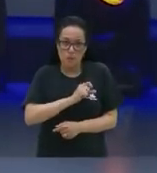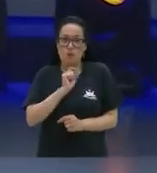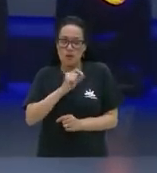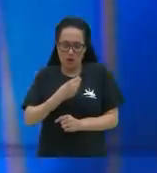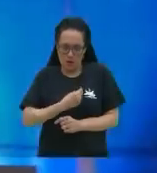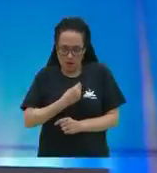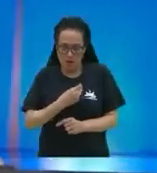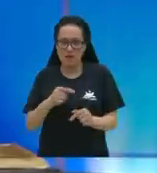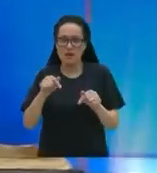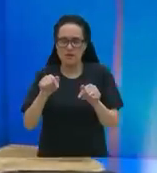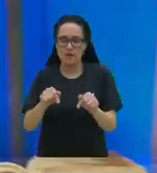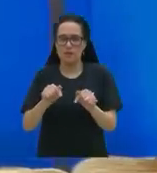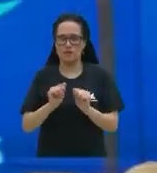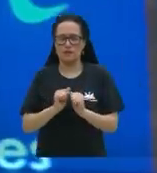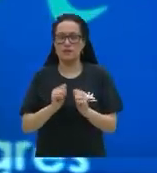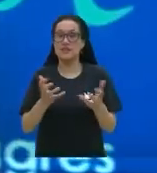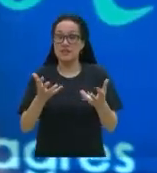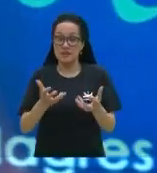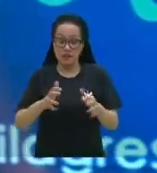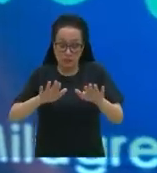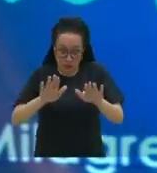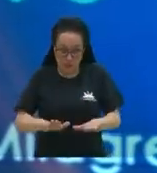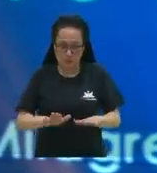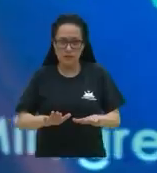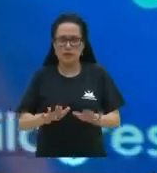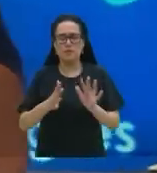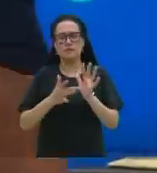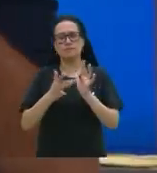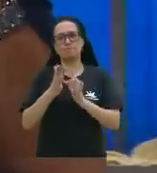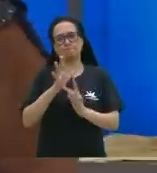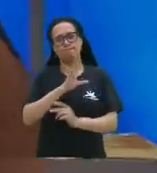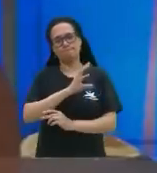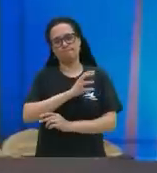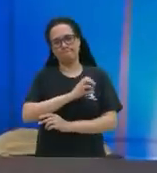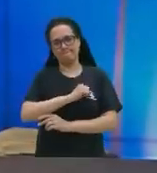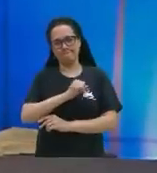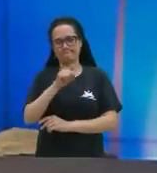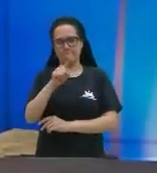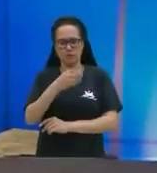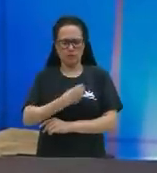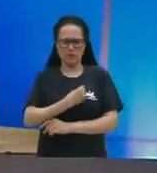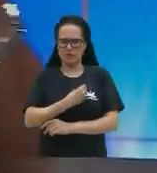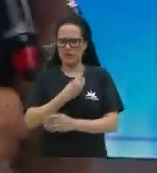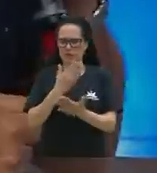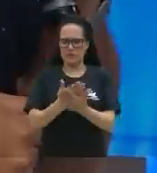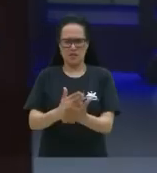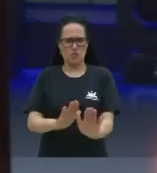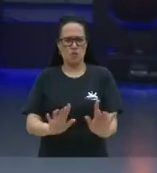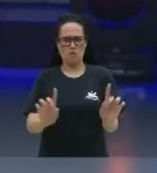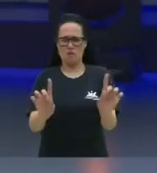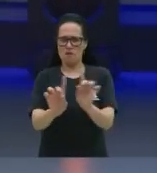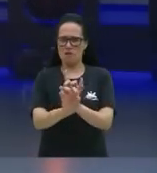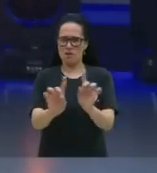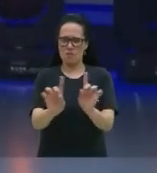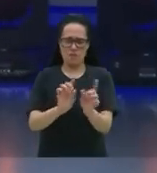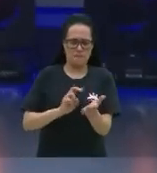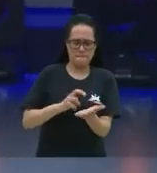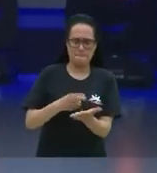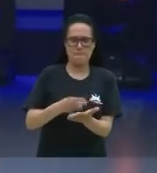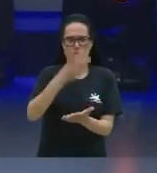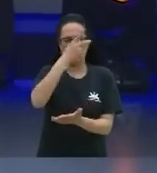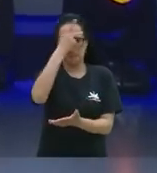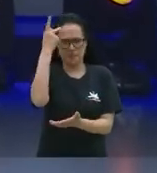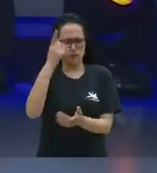Jesus quer que você ame quem ficou. Sua vida não acabou com a morte dessa pessoa, com